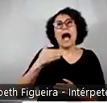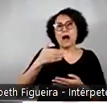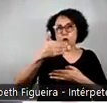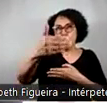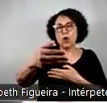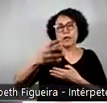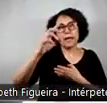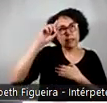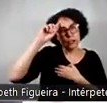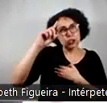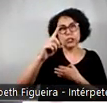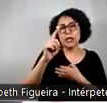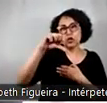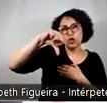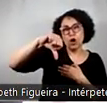de novembro.